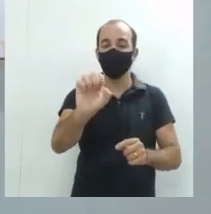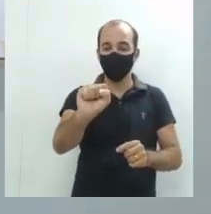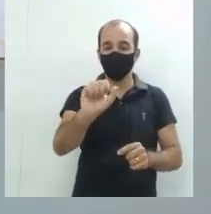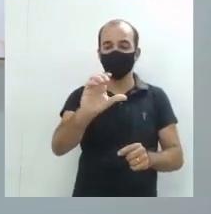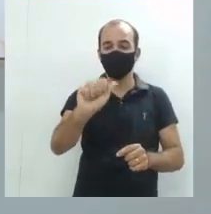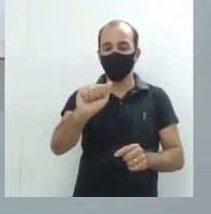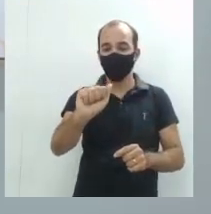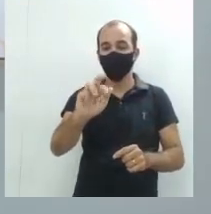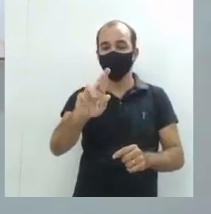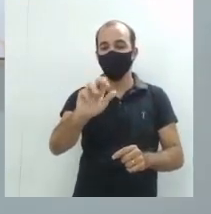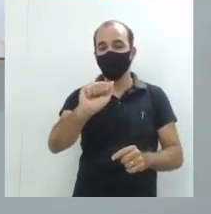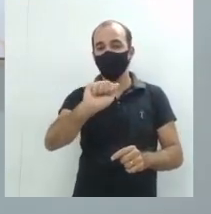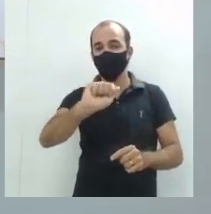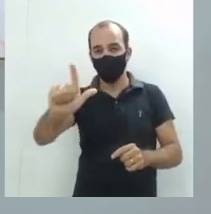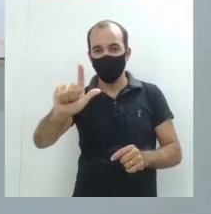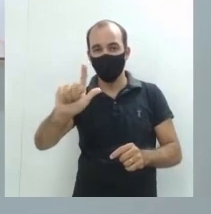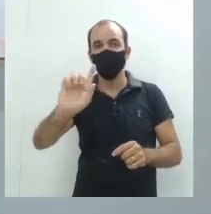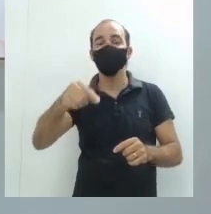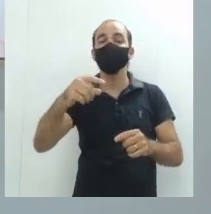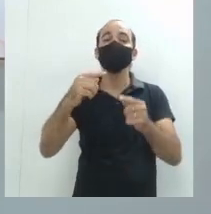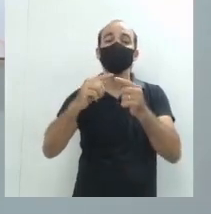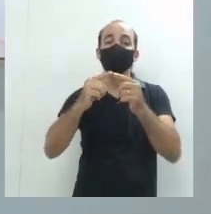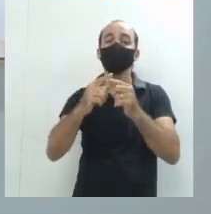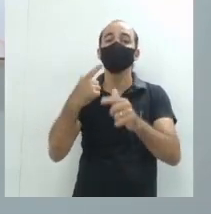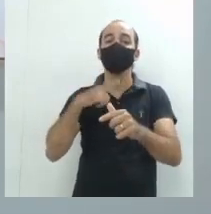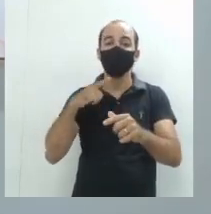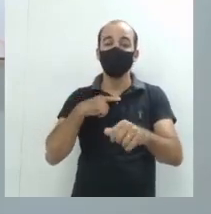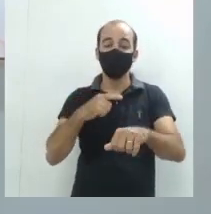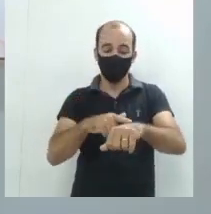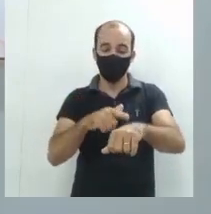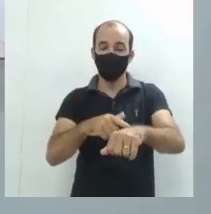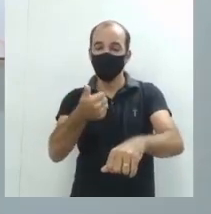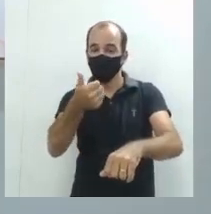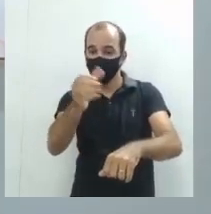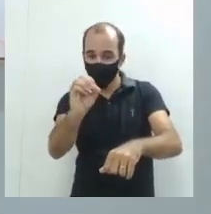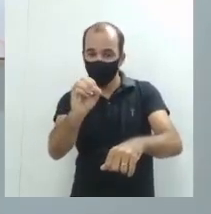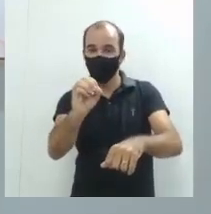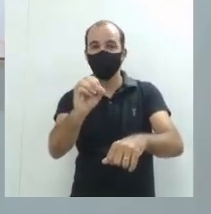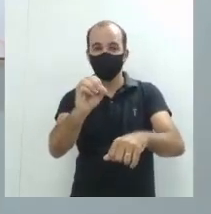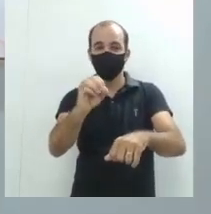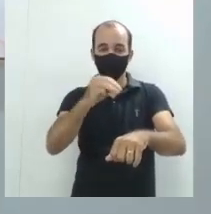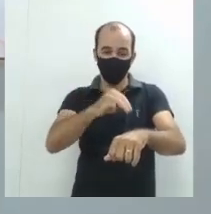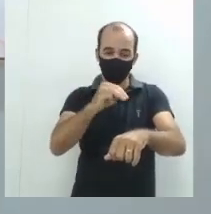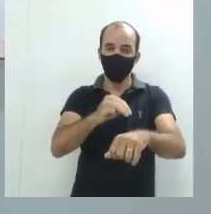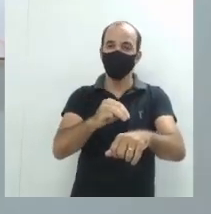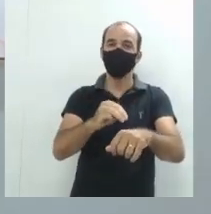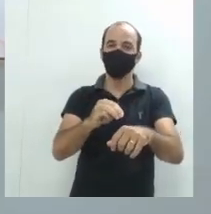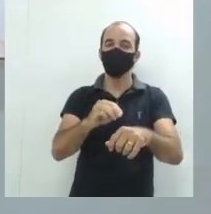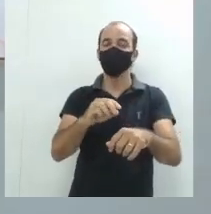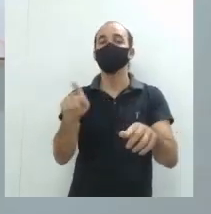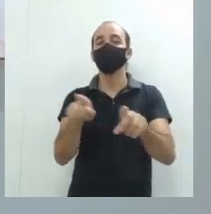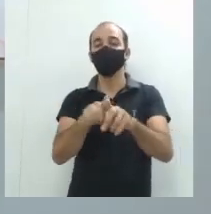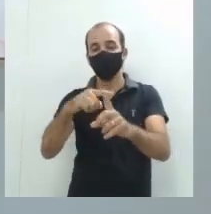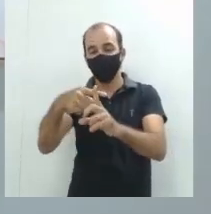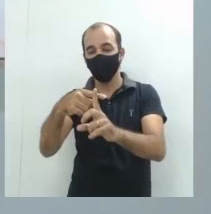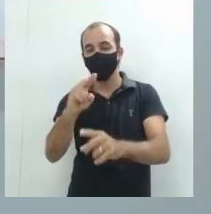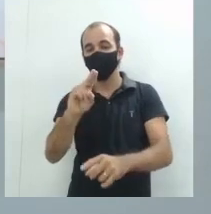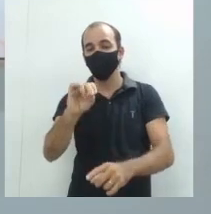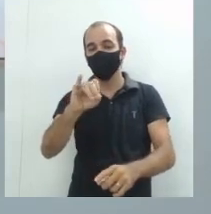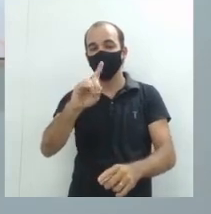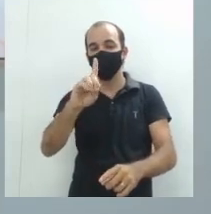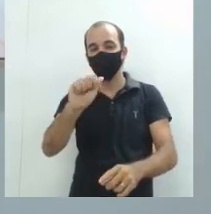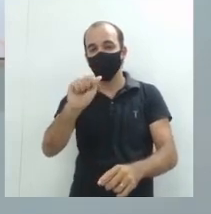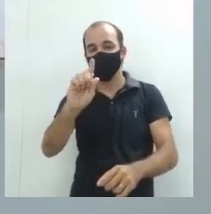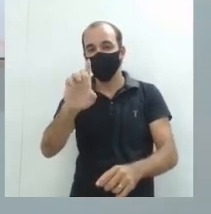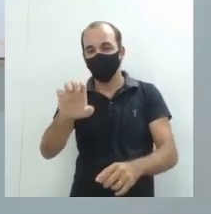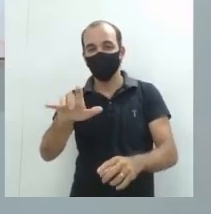pelo número e pela unidade. Outro exemplo, meu povo, o volume de uma caixa d'água, o reservatório aqui